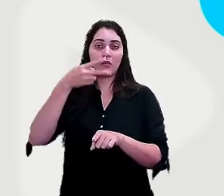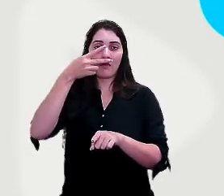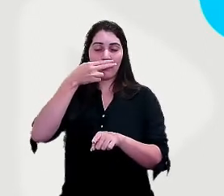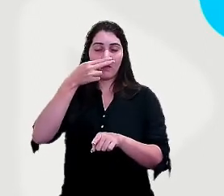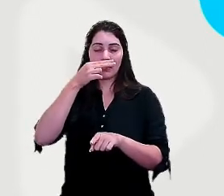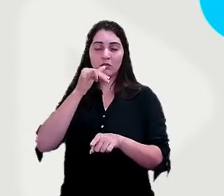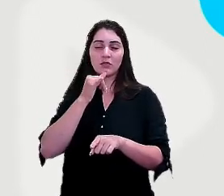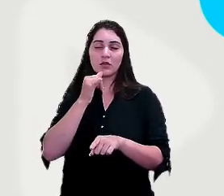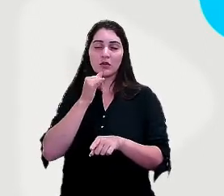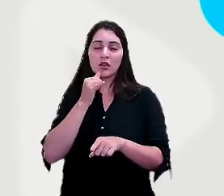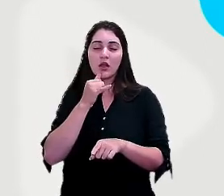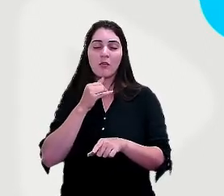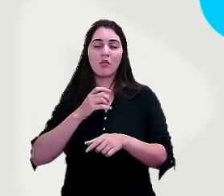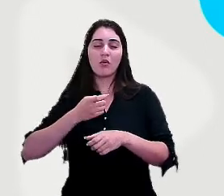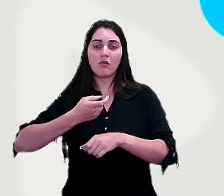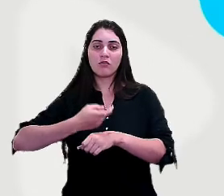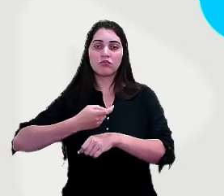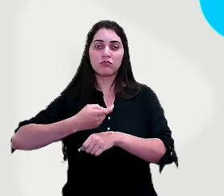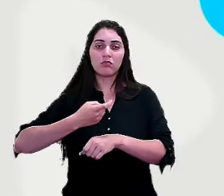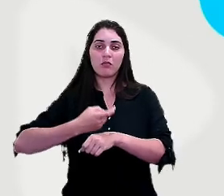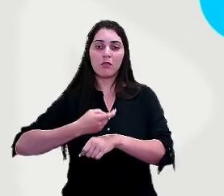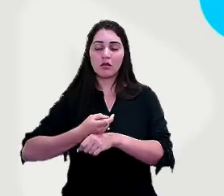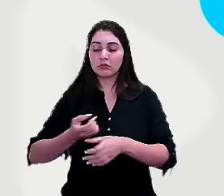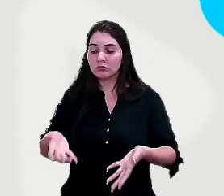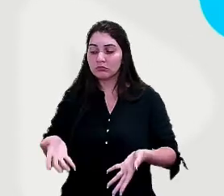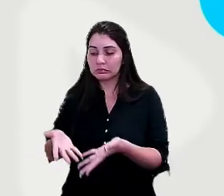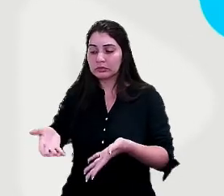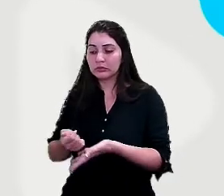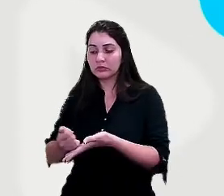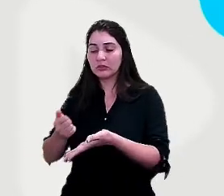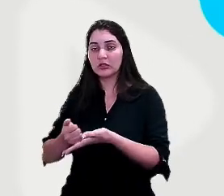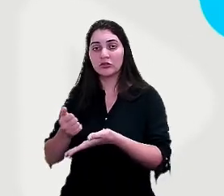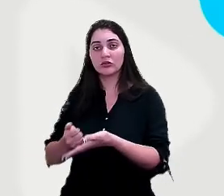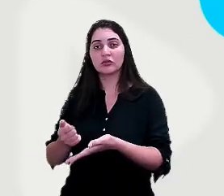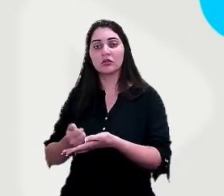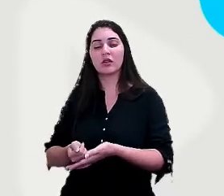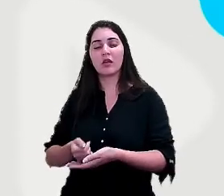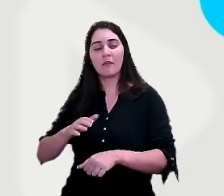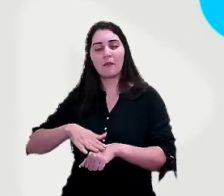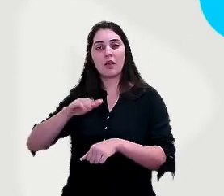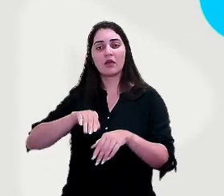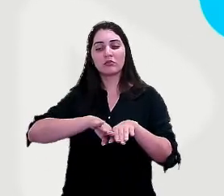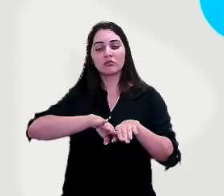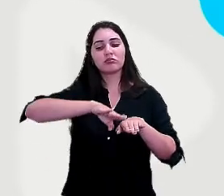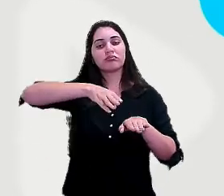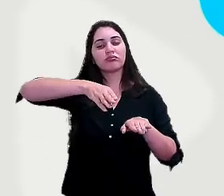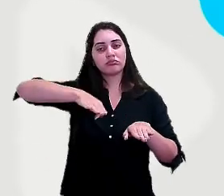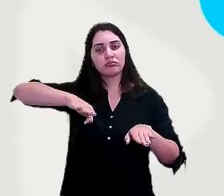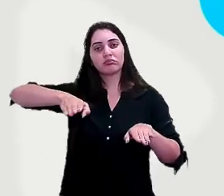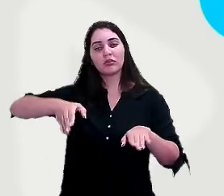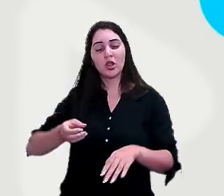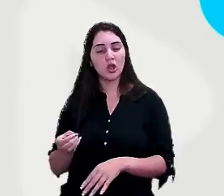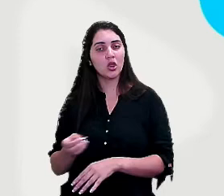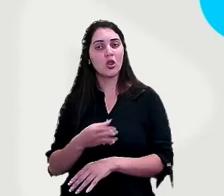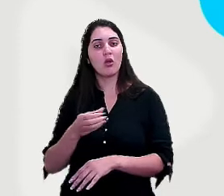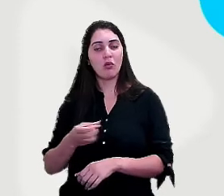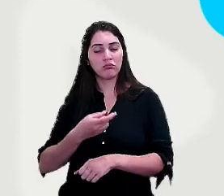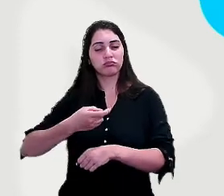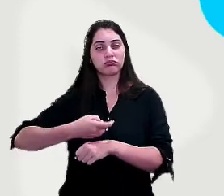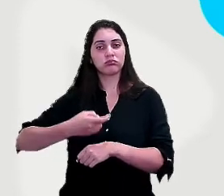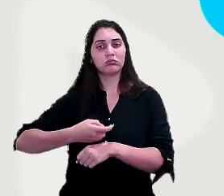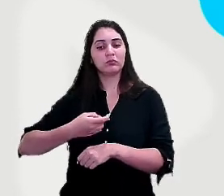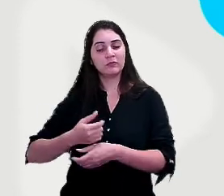das rochas, né, vão contribuir ainda mais para a formação de montanhas, de novas rochas. Então também vai